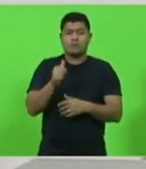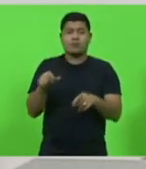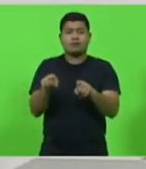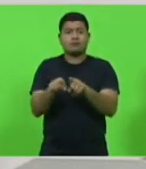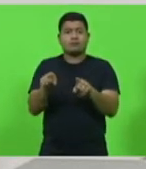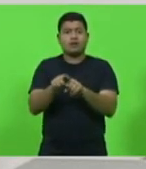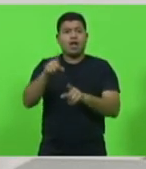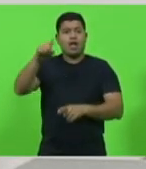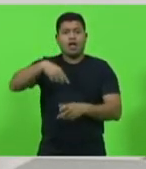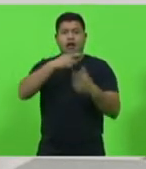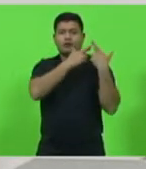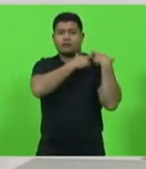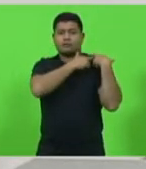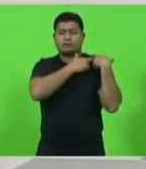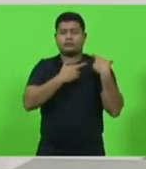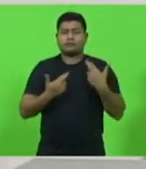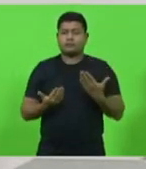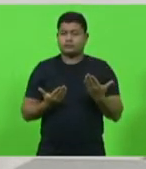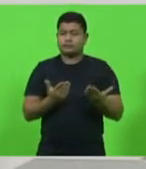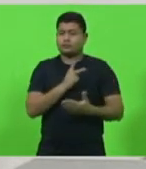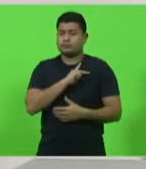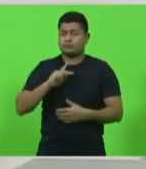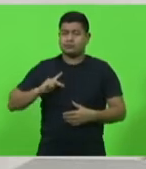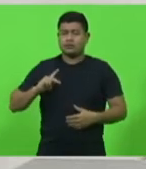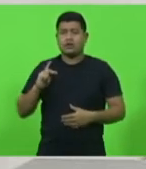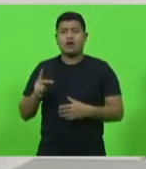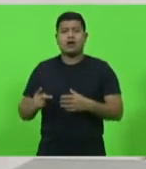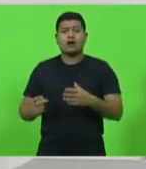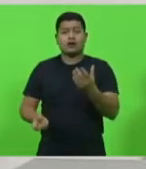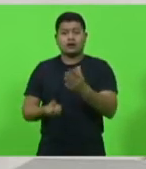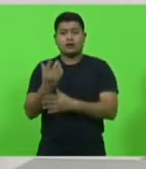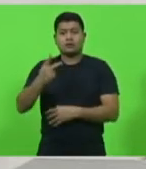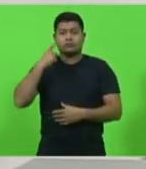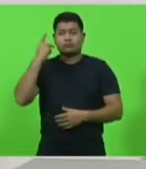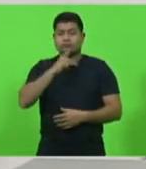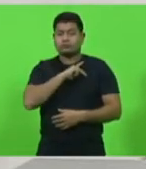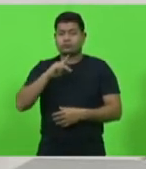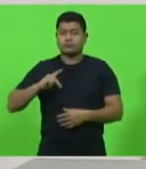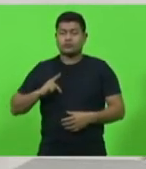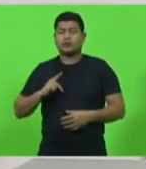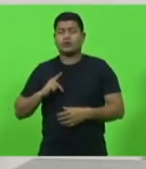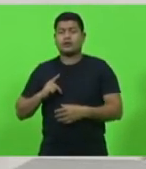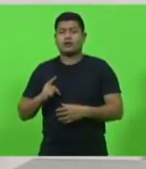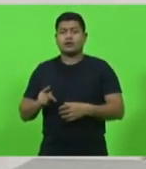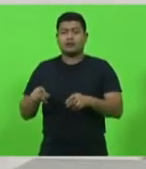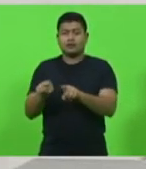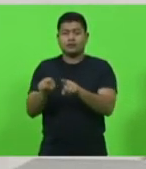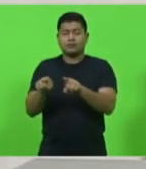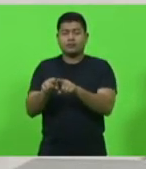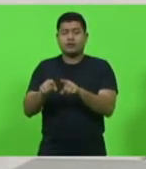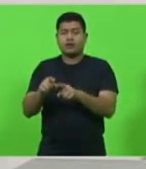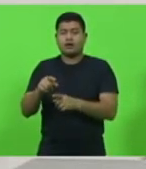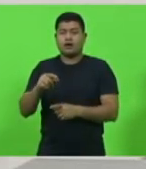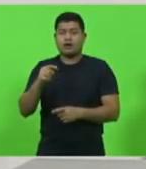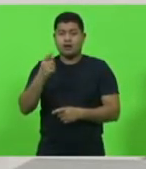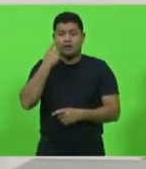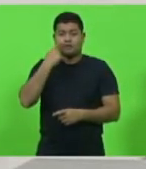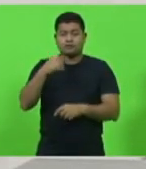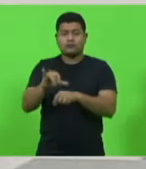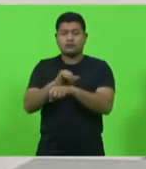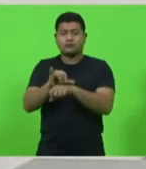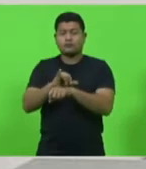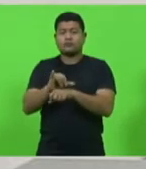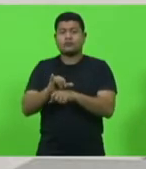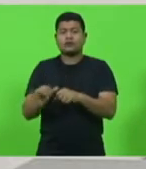desenvolver políticas públicas e realizar ações que visem a garantia e a defesa dos